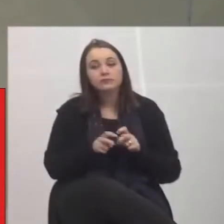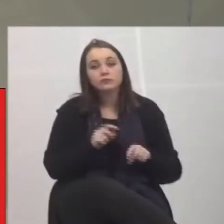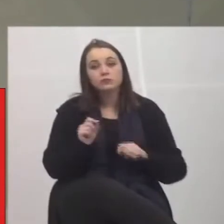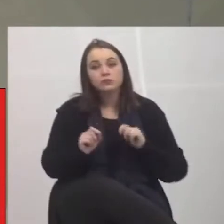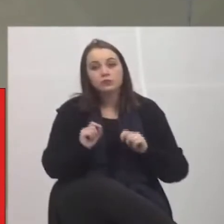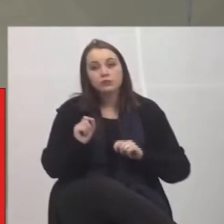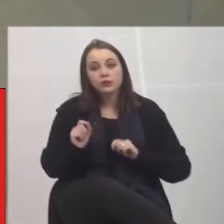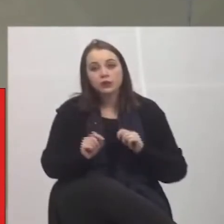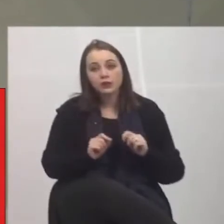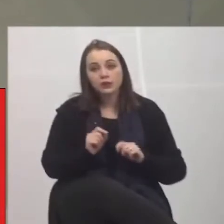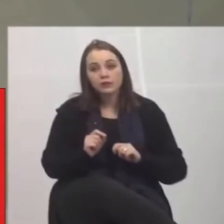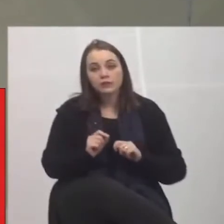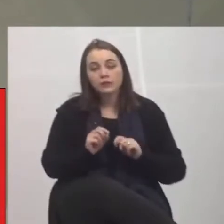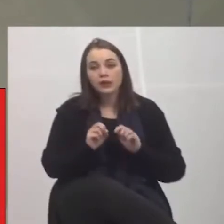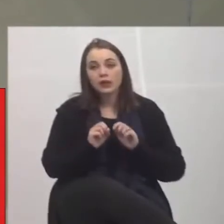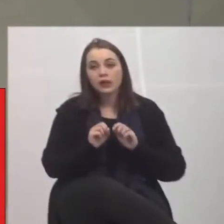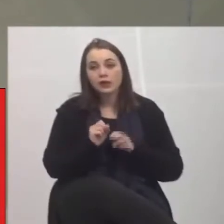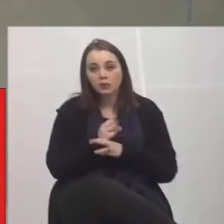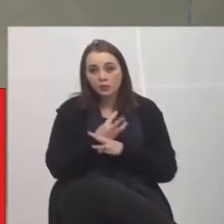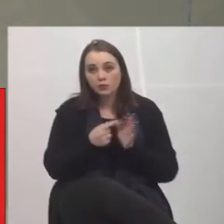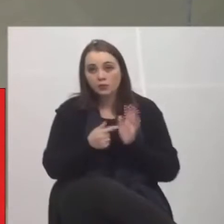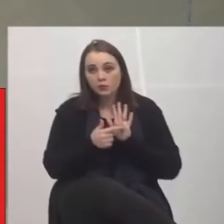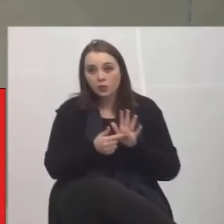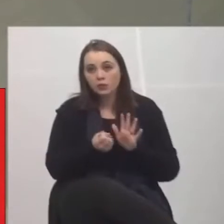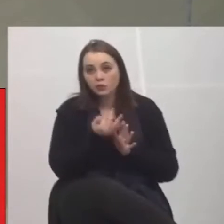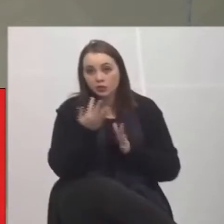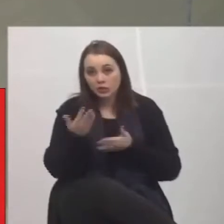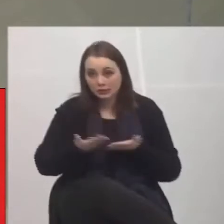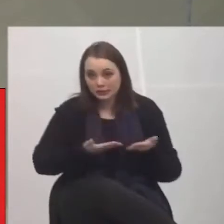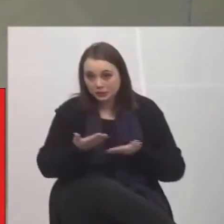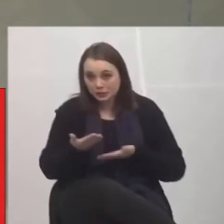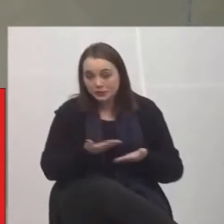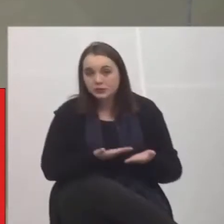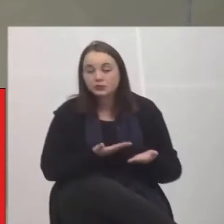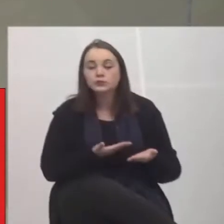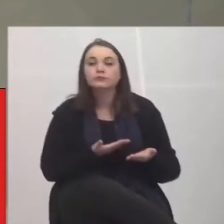ali o quadro demonstra, né, a quantidade de atendimentos.